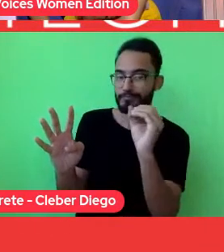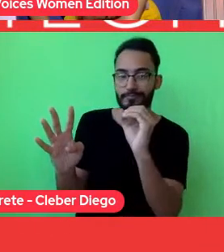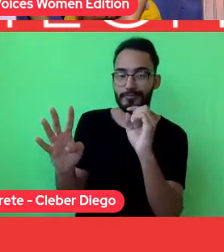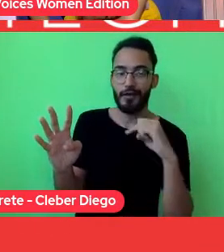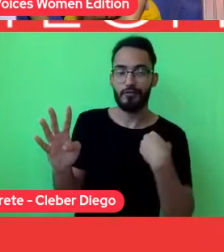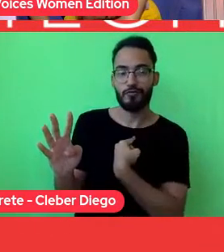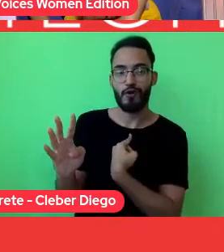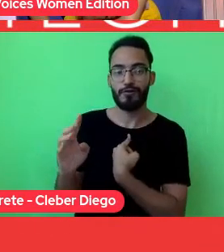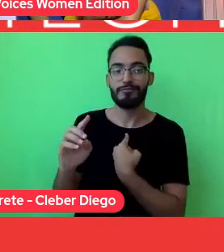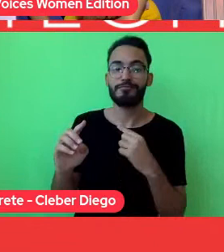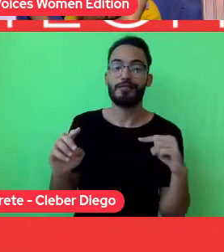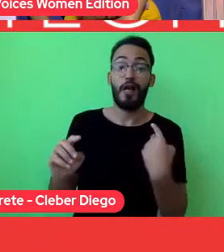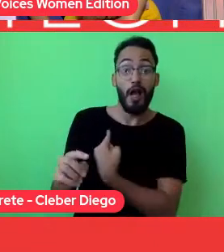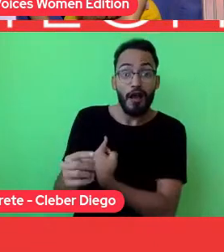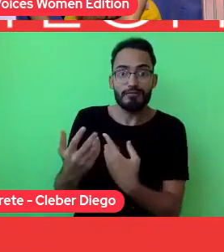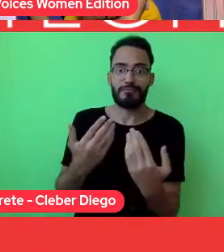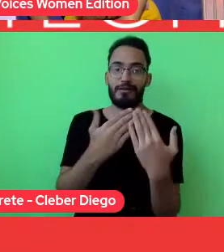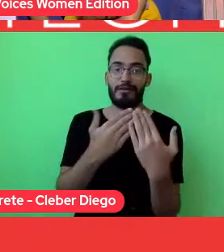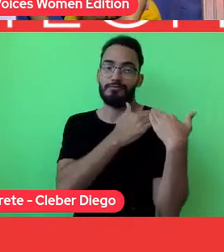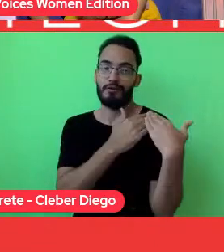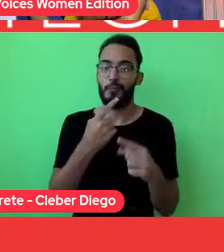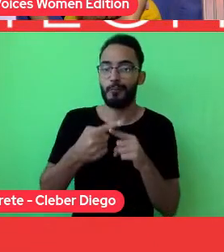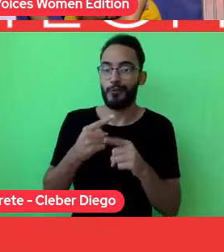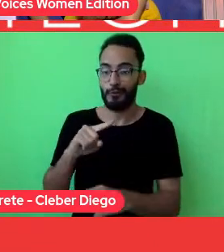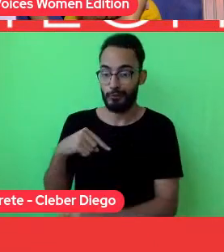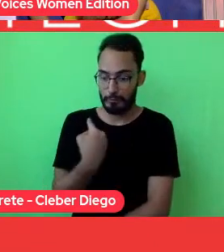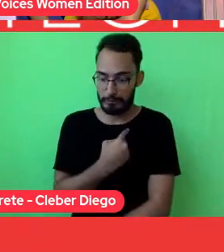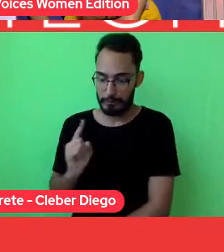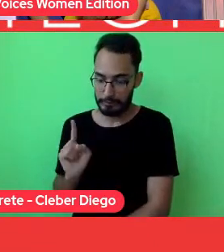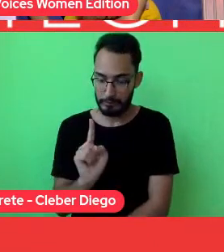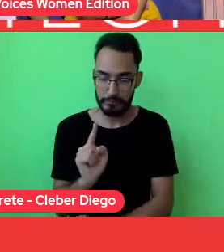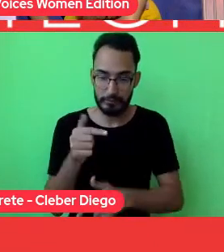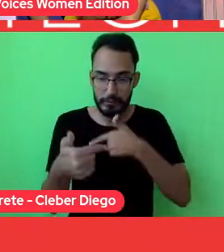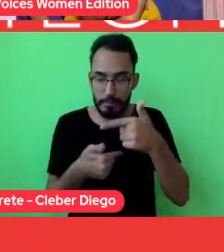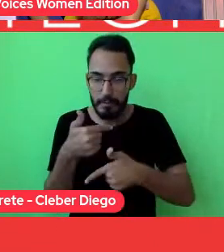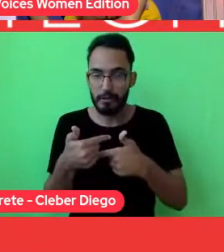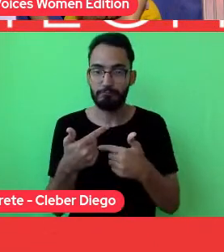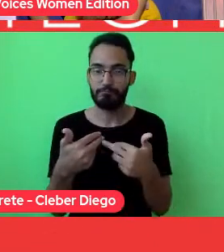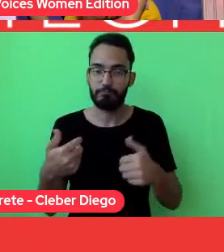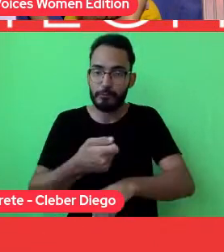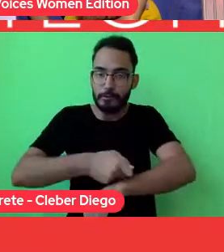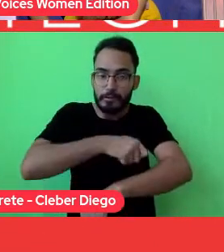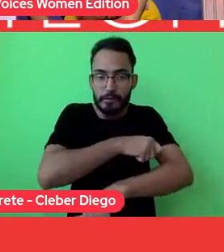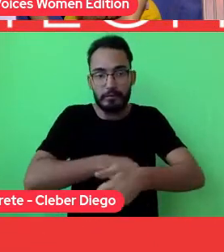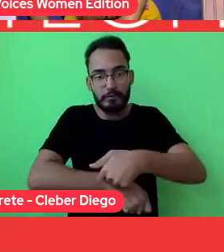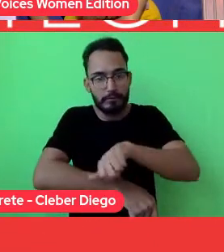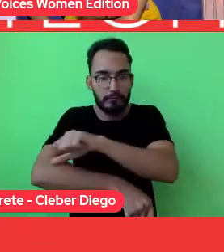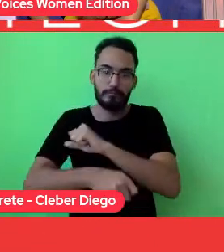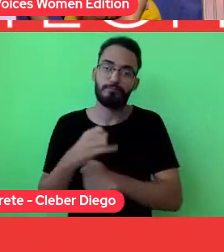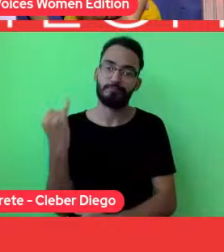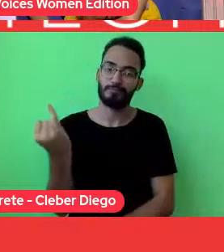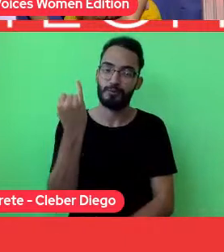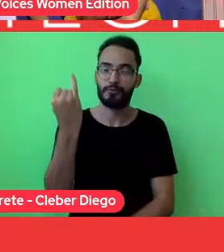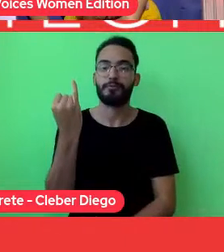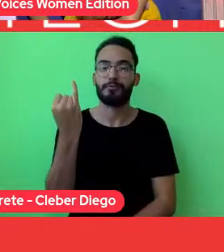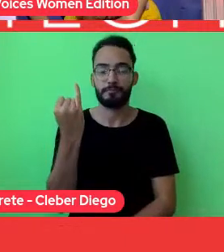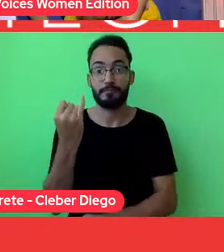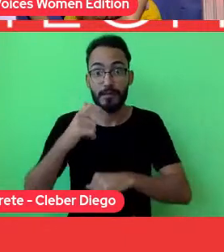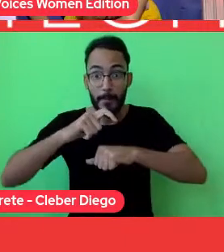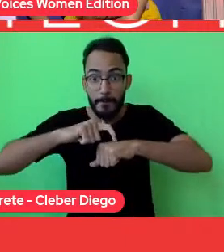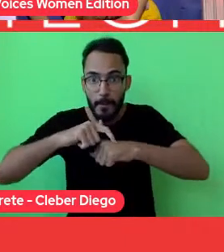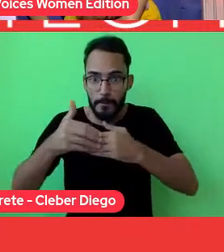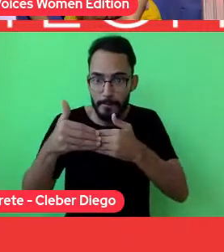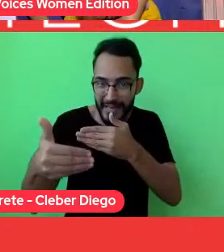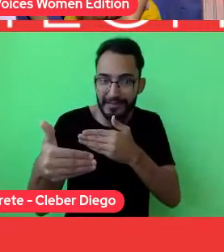unidade. Então, a gente também era a única liderança que podia mudar aquela realidade. Né? Naquele momento, a